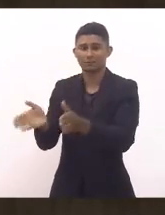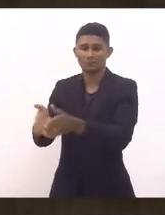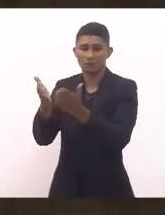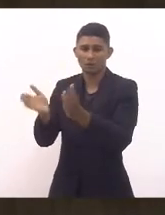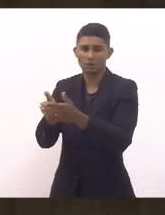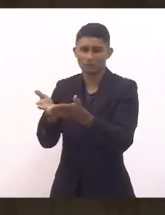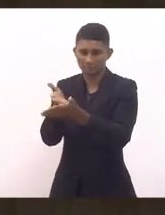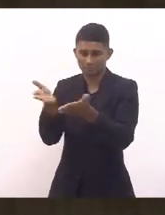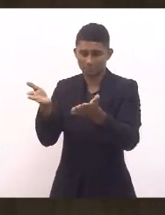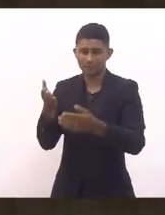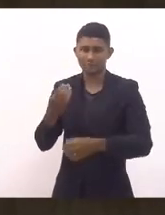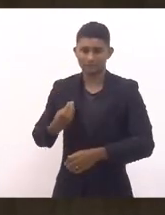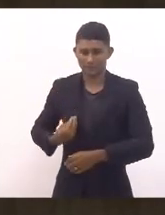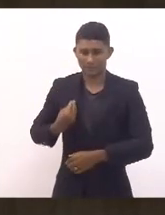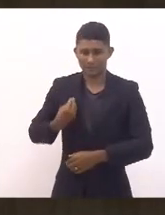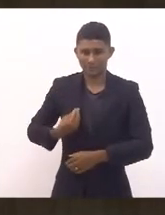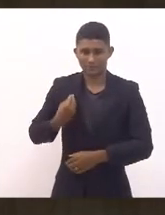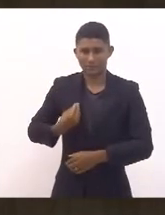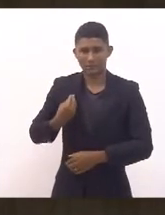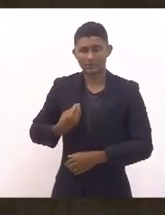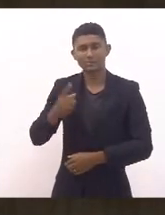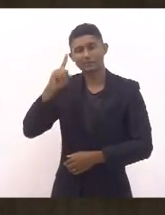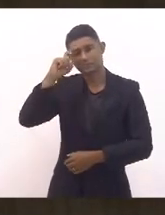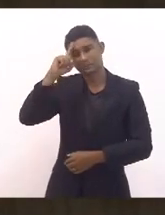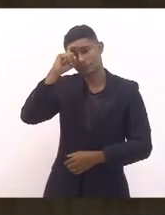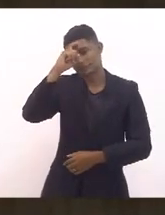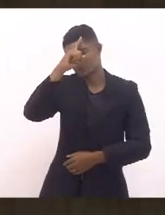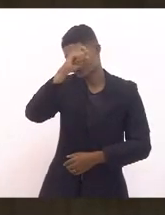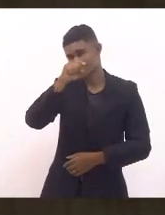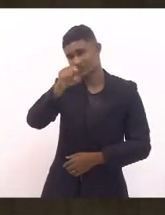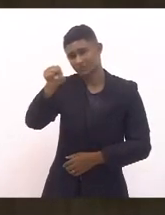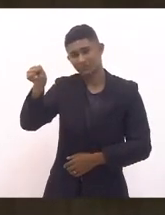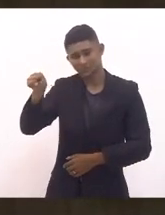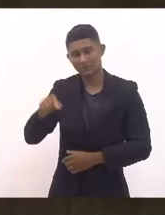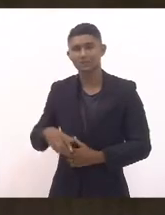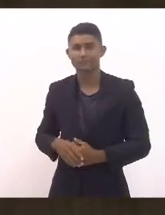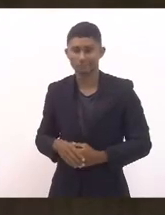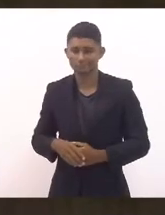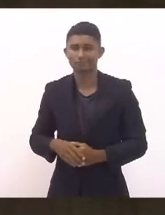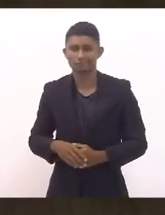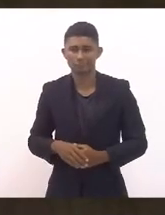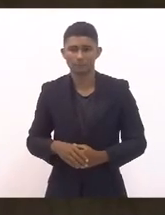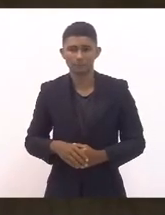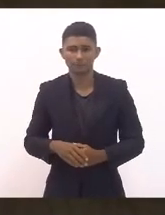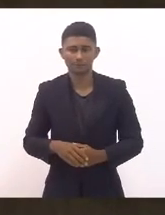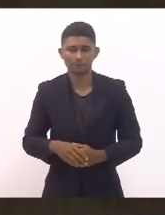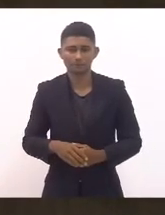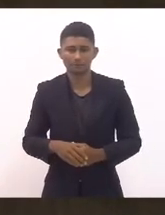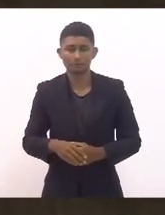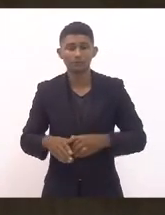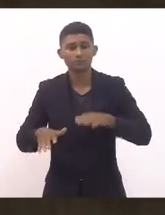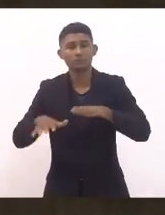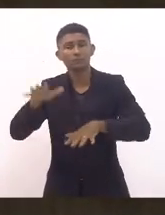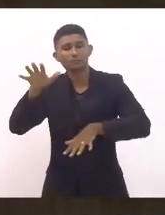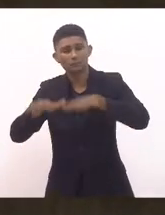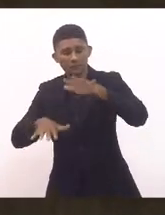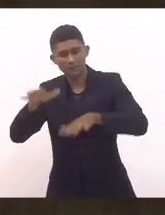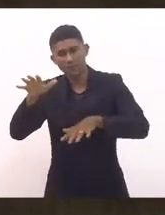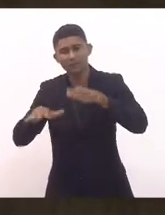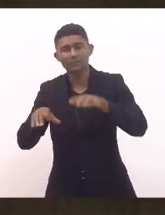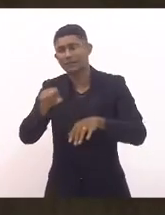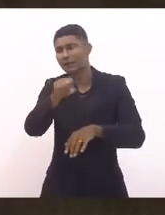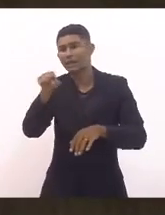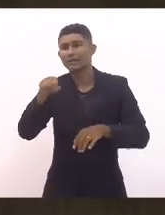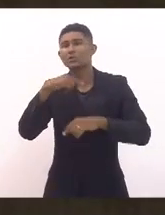vivem numa situação subhumana, que muitas vezes não têm acesso, o deputado Knoploch falou diversas vezes,